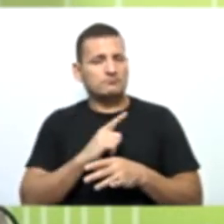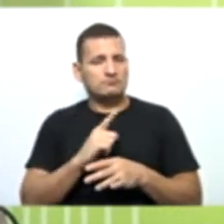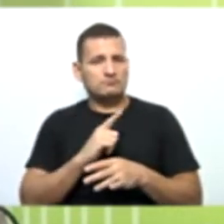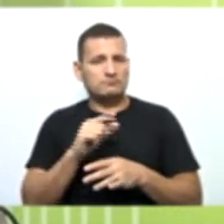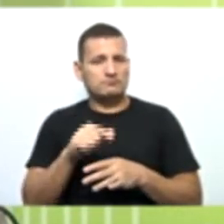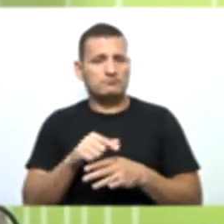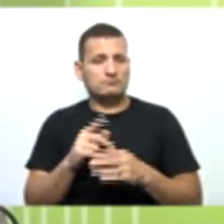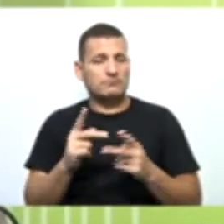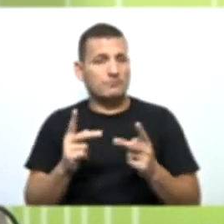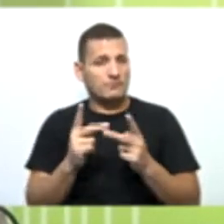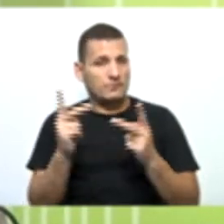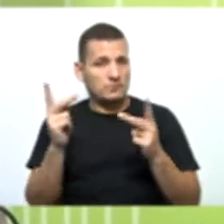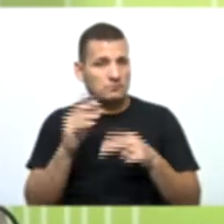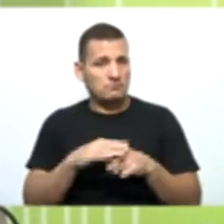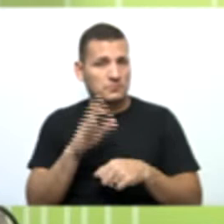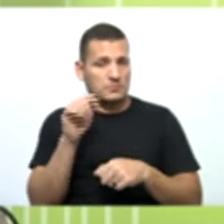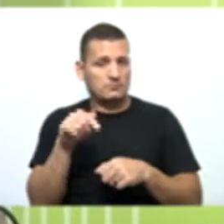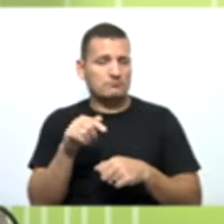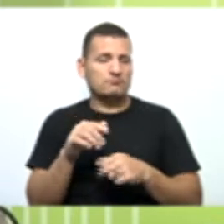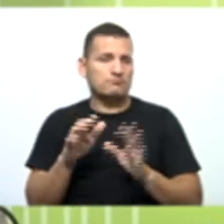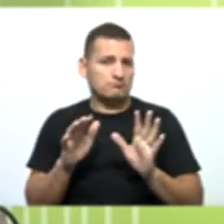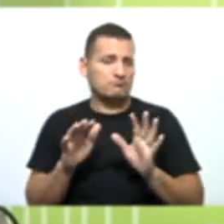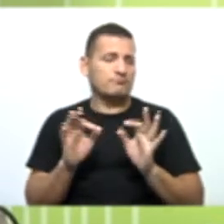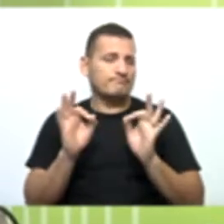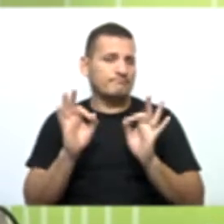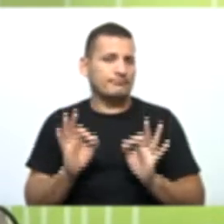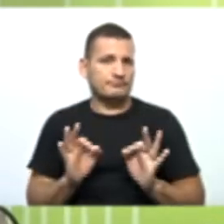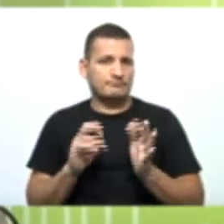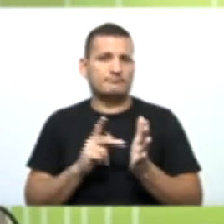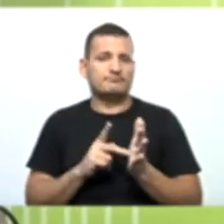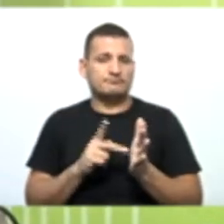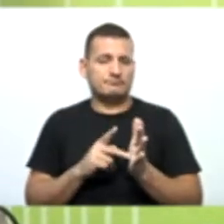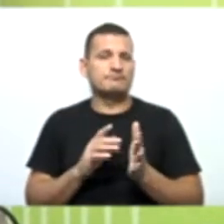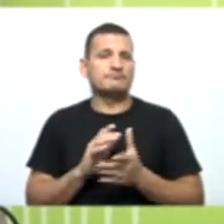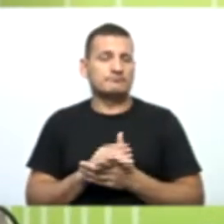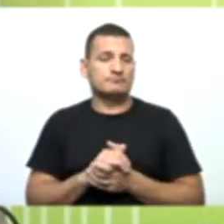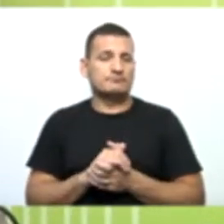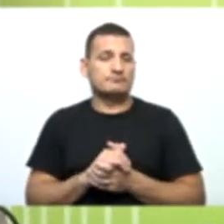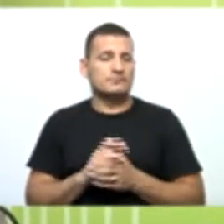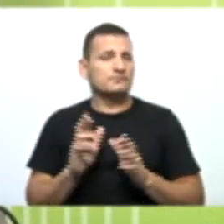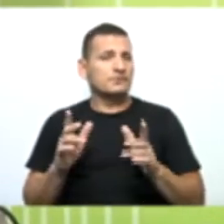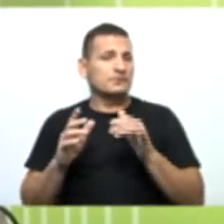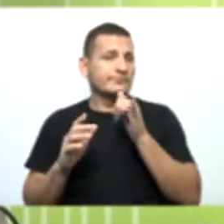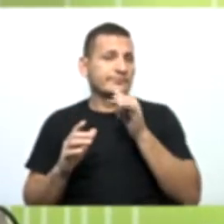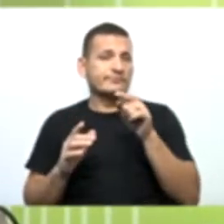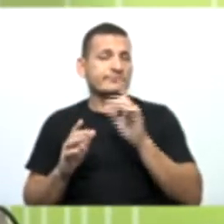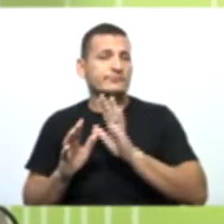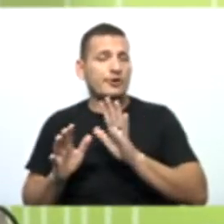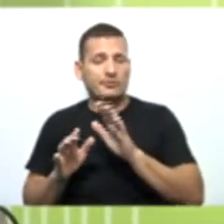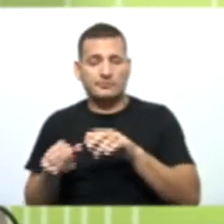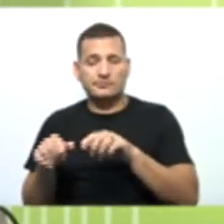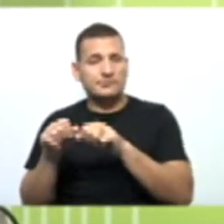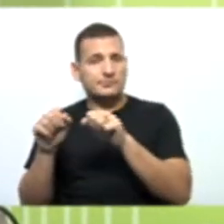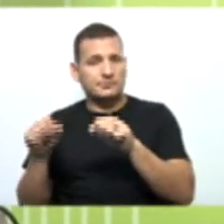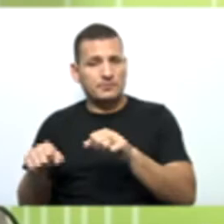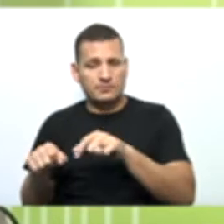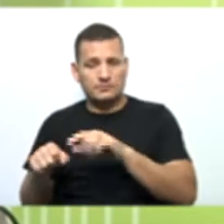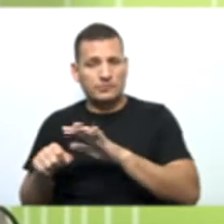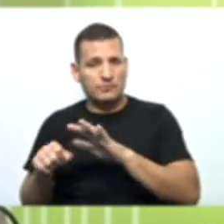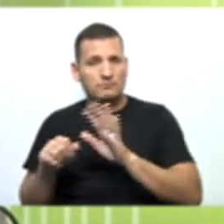né, considerável para esse projeto? Com certeza. Diferentemente se você tivesse só o sistema rodando.